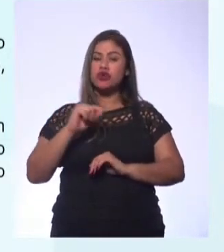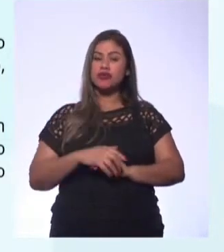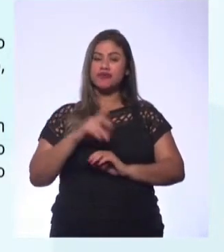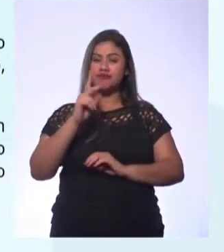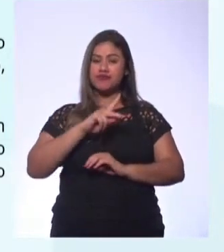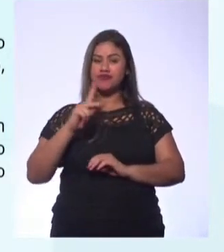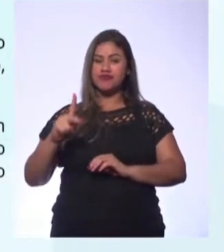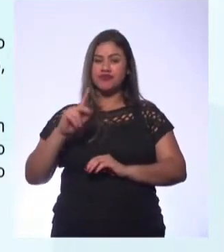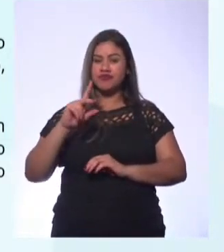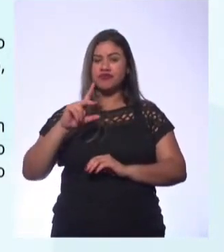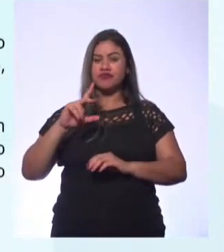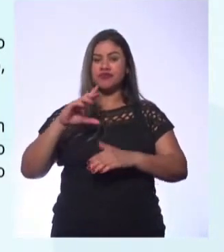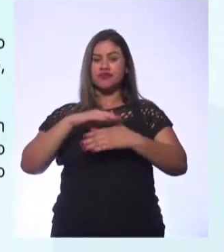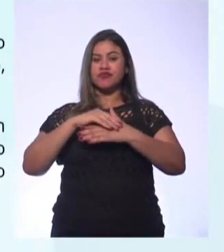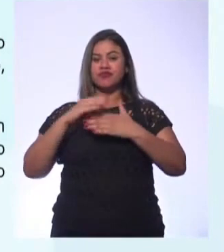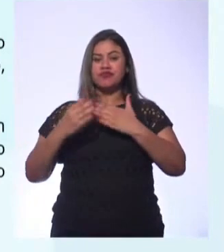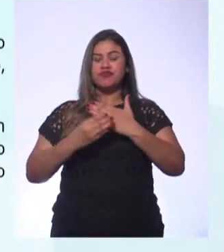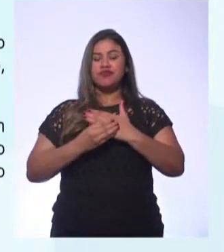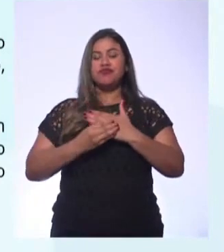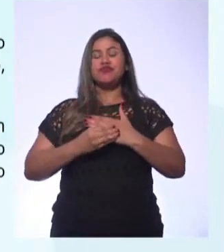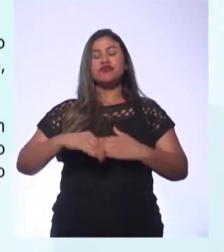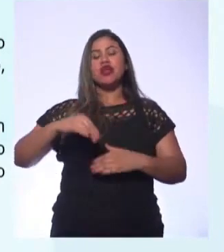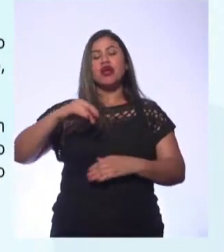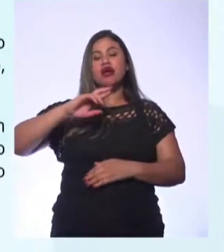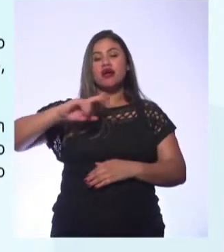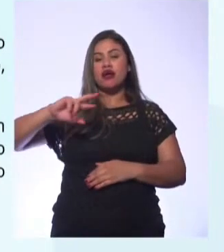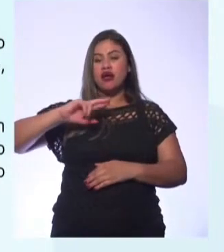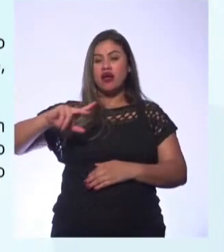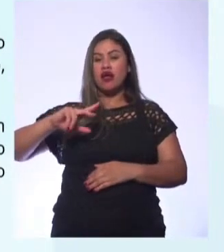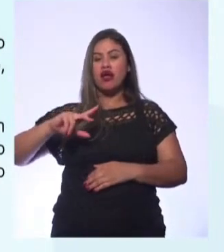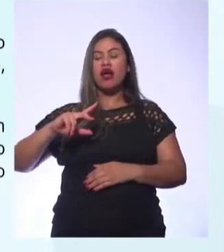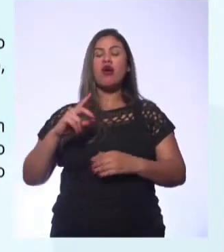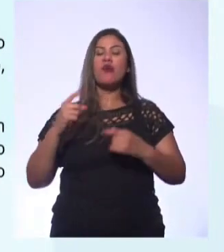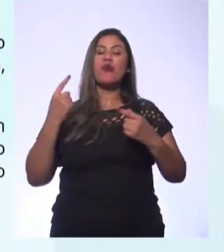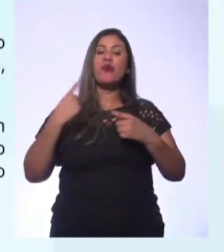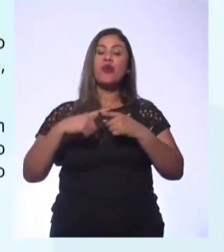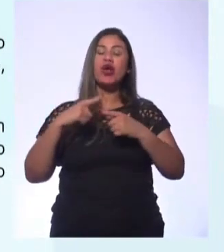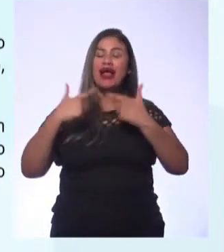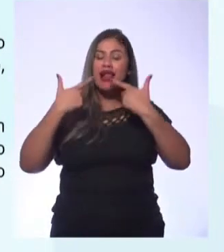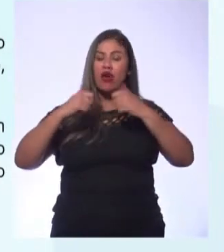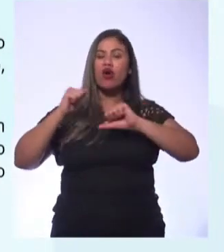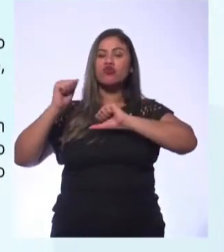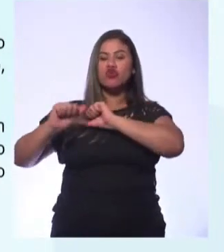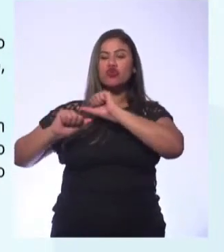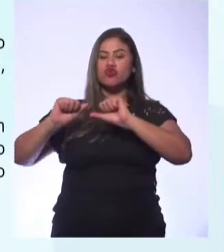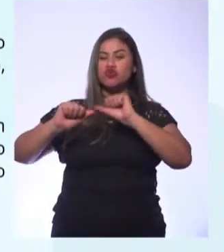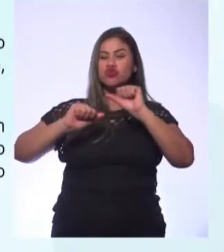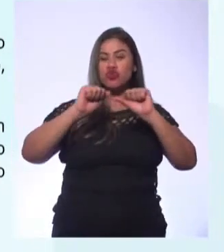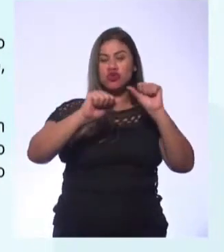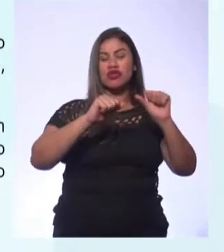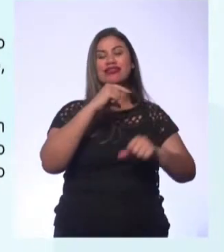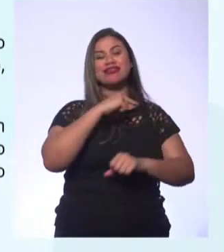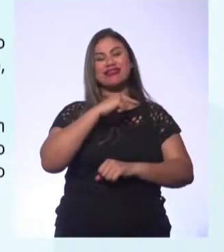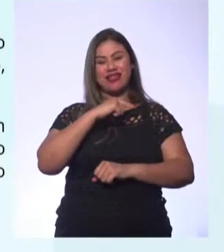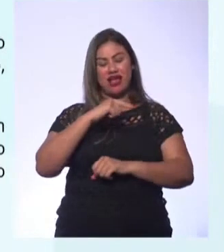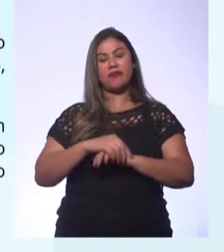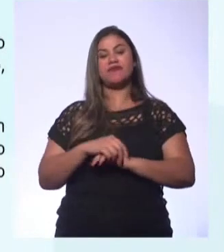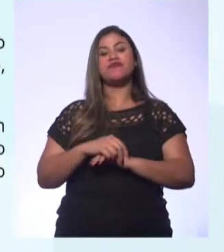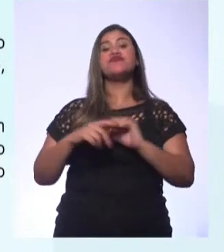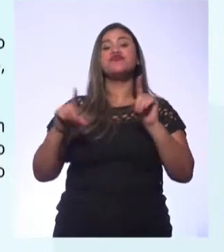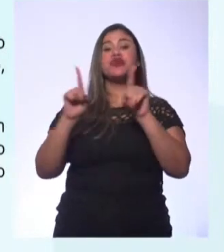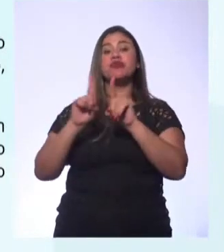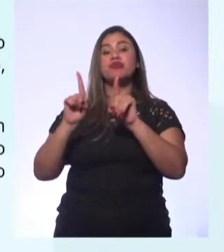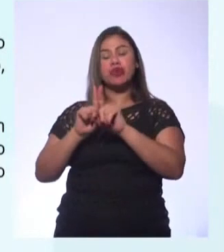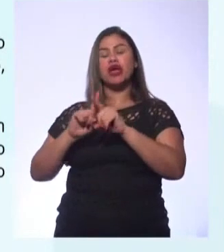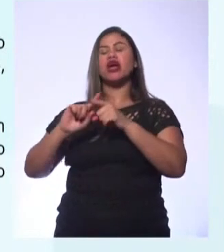da cultura imaterial, quando a gente fala da linguagem, que ela vai mudando ao decorrer do tempo e também de um lugar para outro, uma